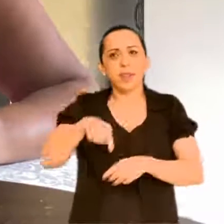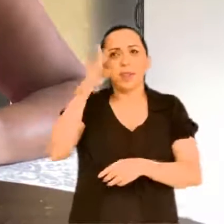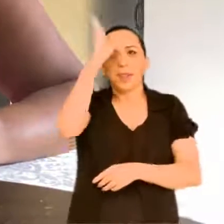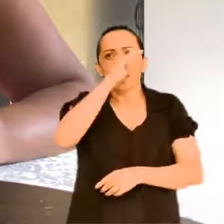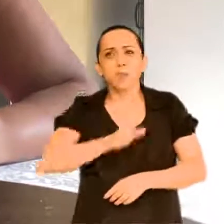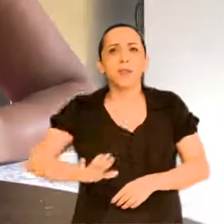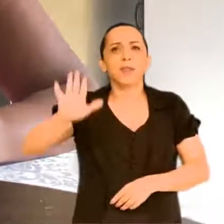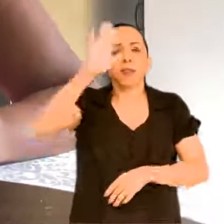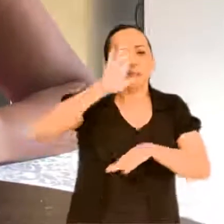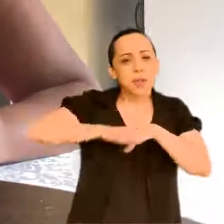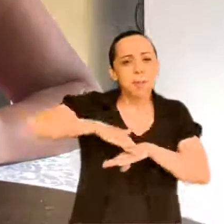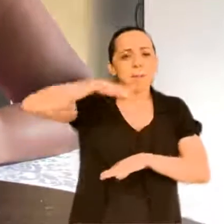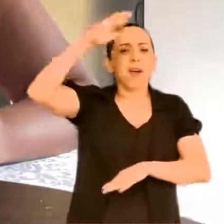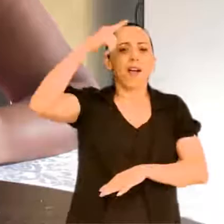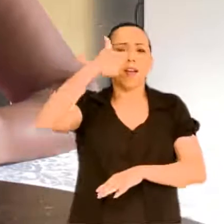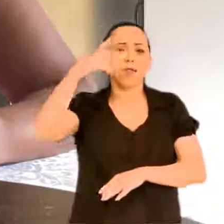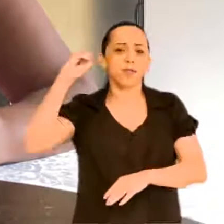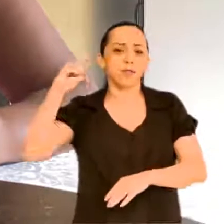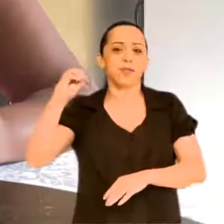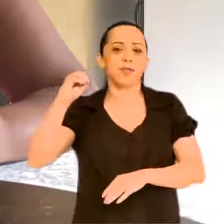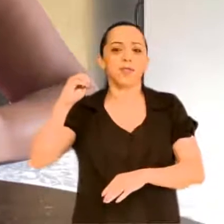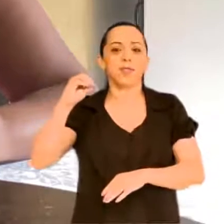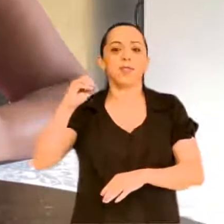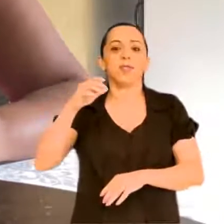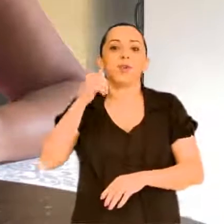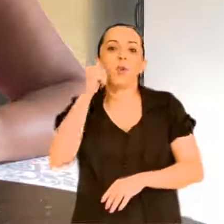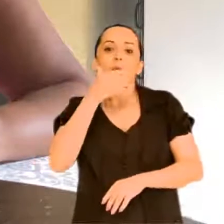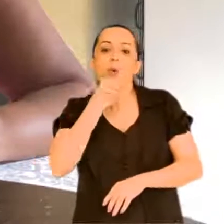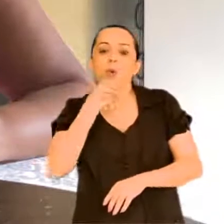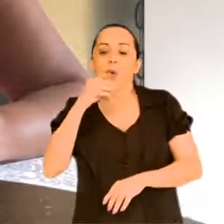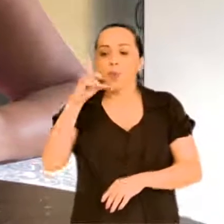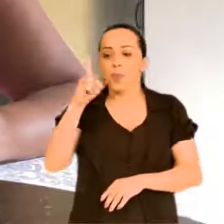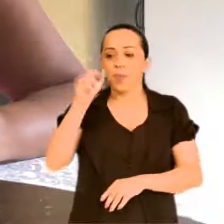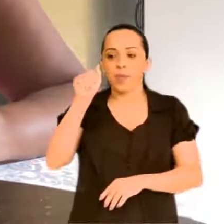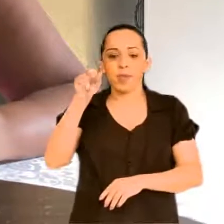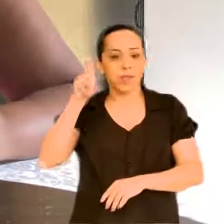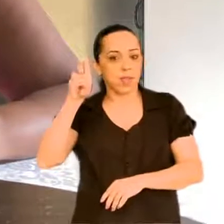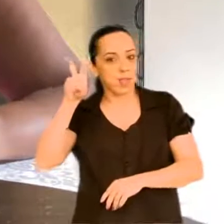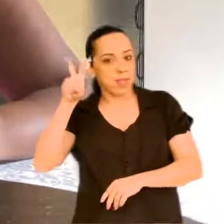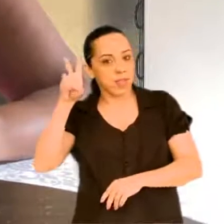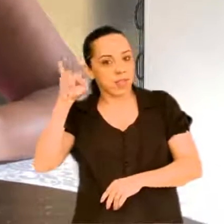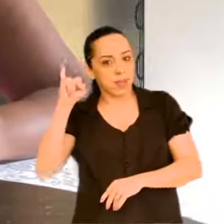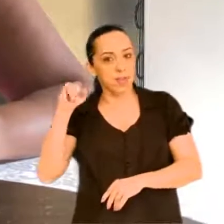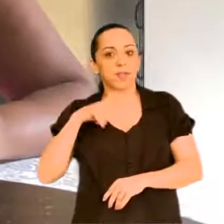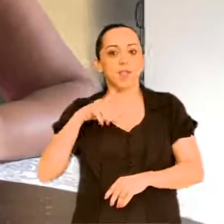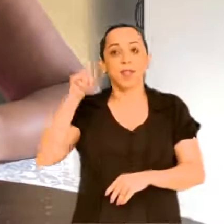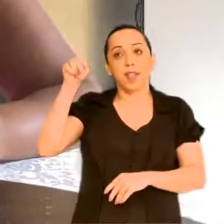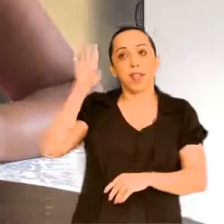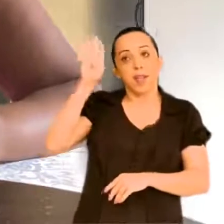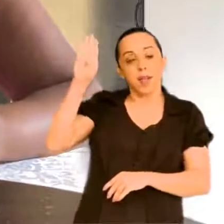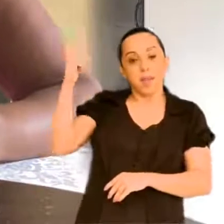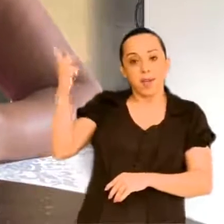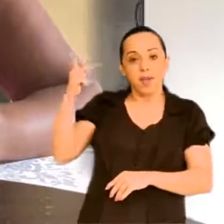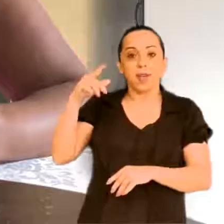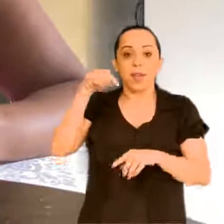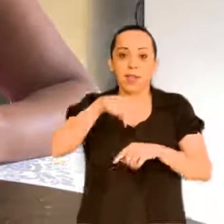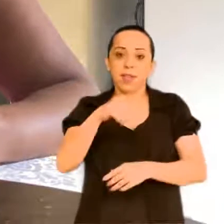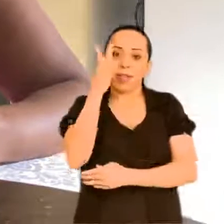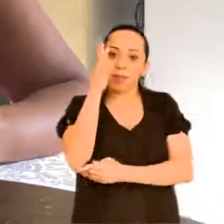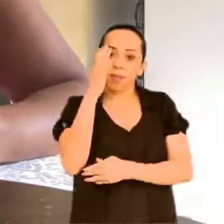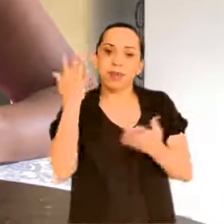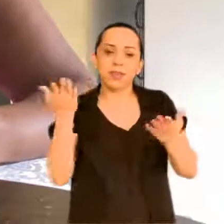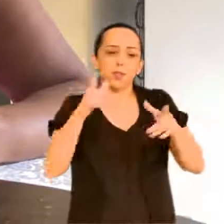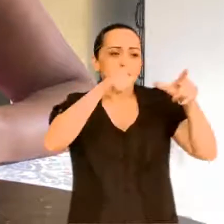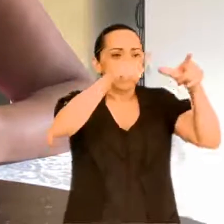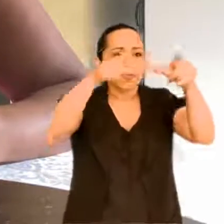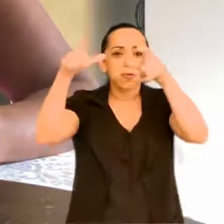tem 12 anos, mas no Brasil ela tem muito mais de 20. Nosso coordenador nacional é o Frei Davi. Aqui em Minas Gerais nós